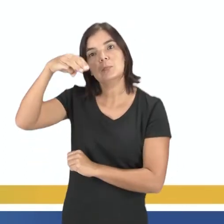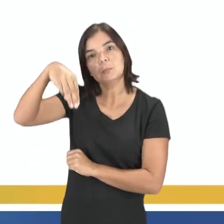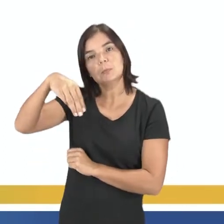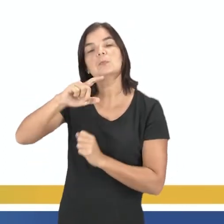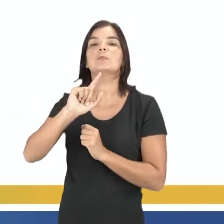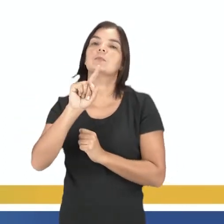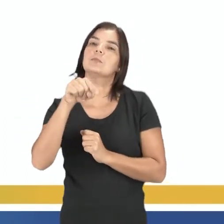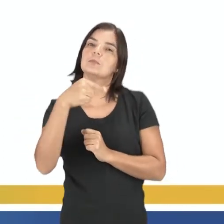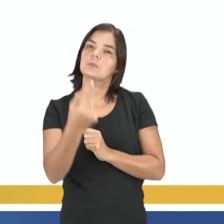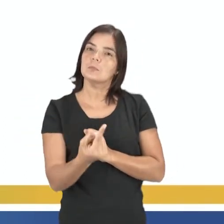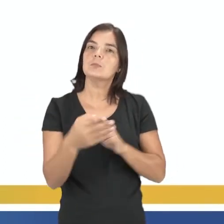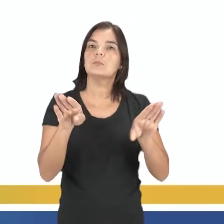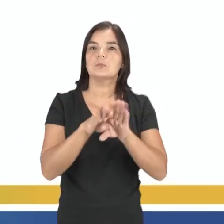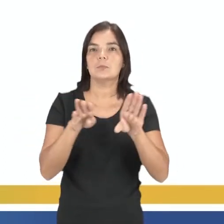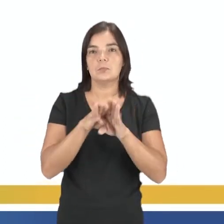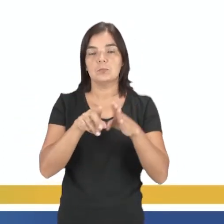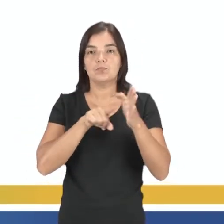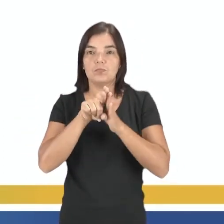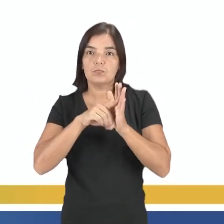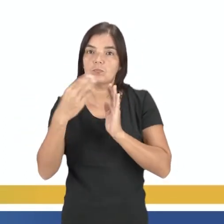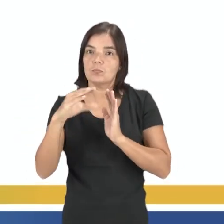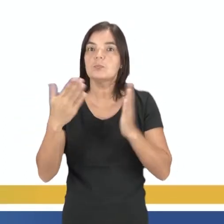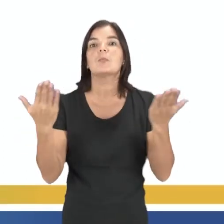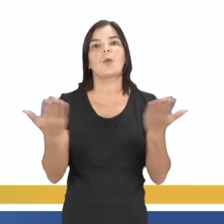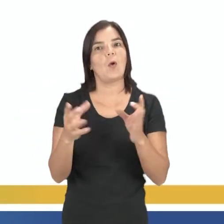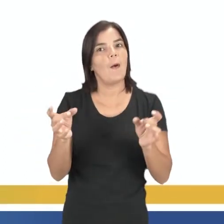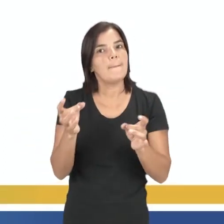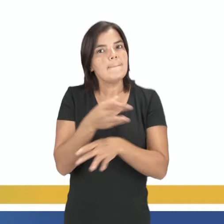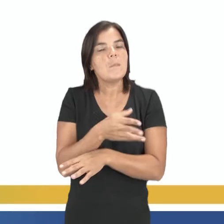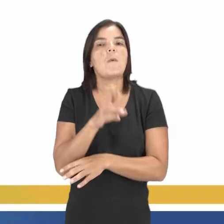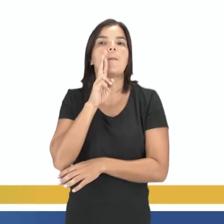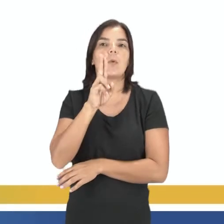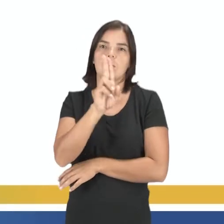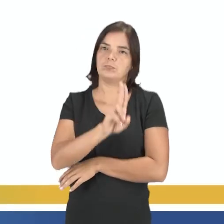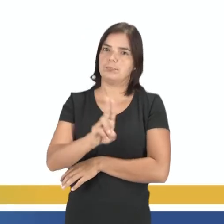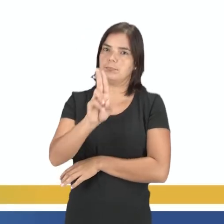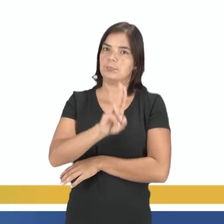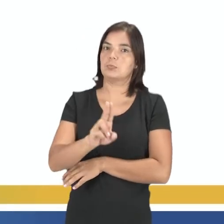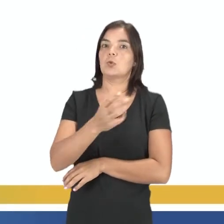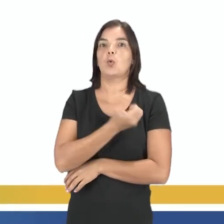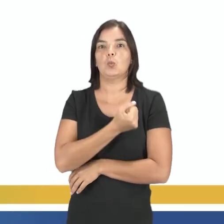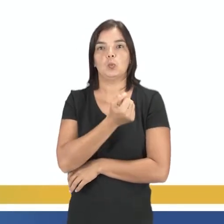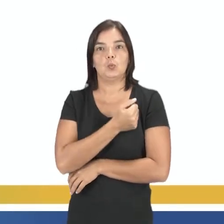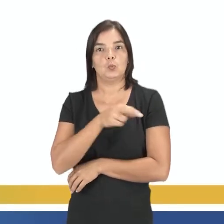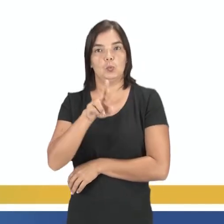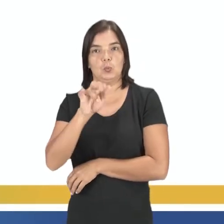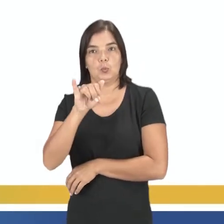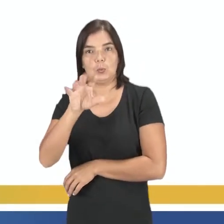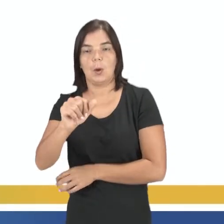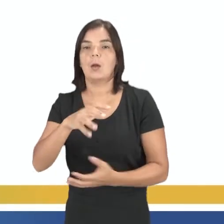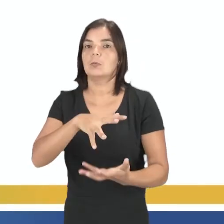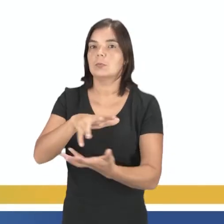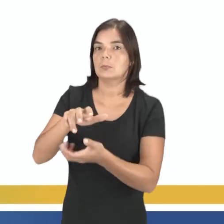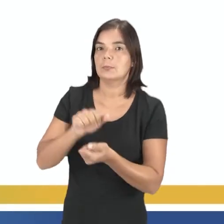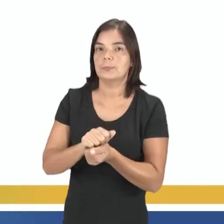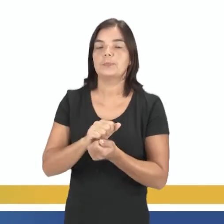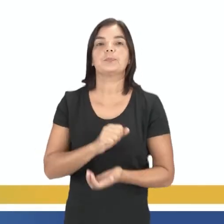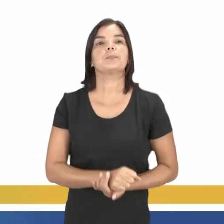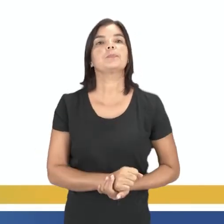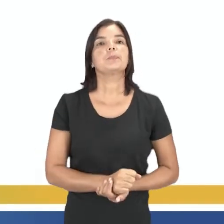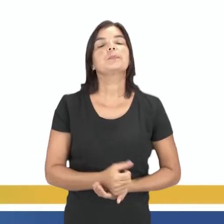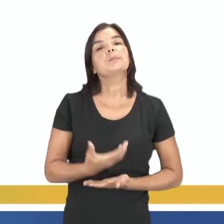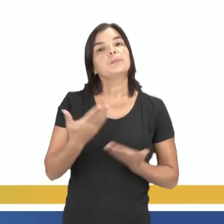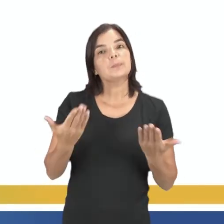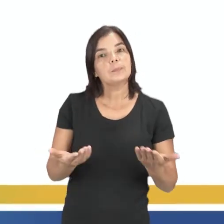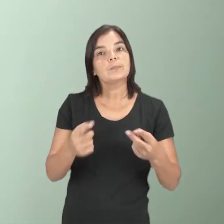depois transformamos em notação científica. Agora está pronto para ser utilizado o valor do raio da Terra, certo? Então,